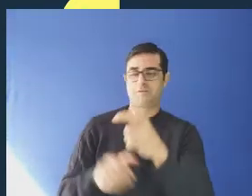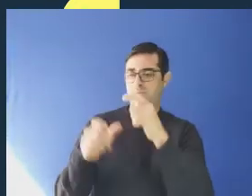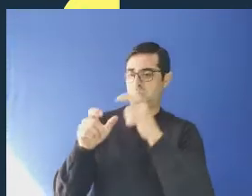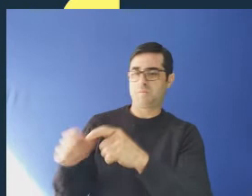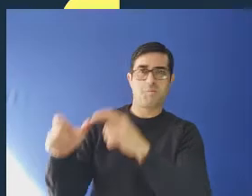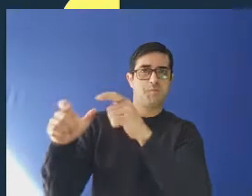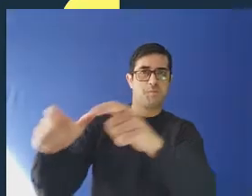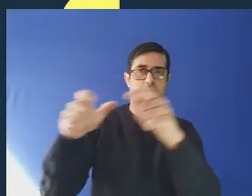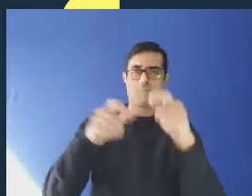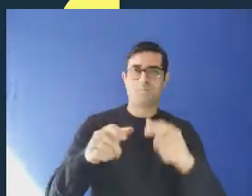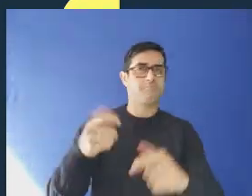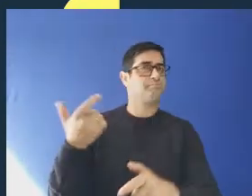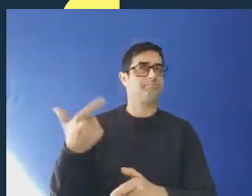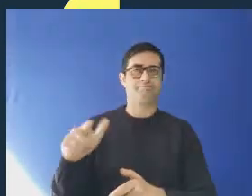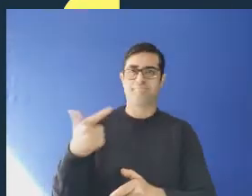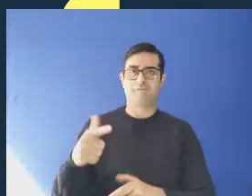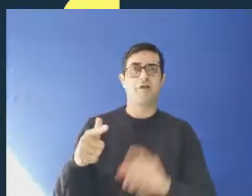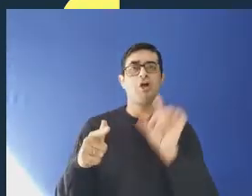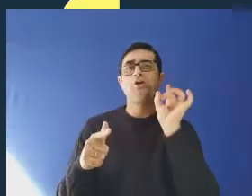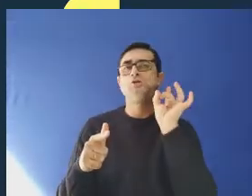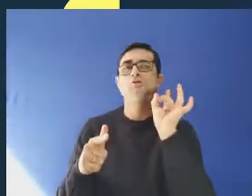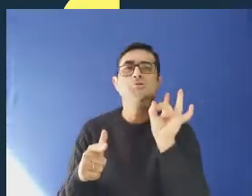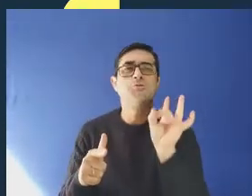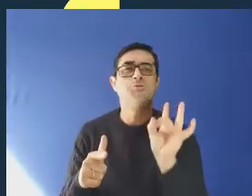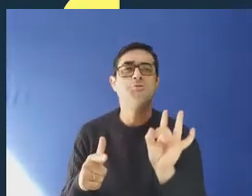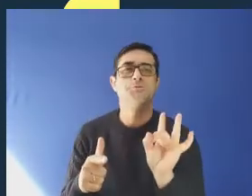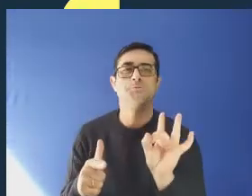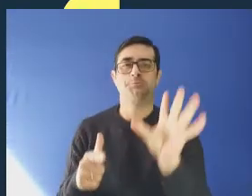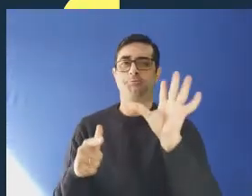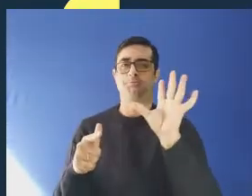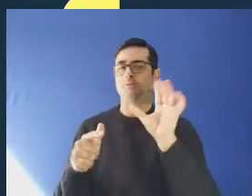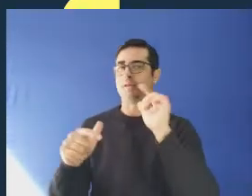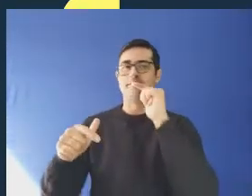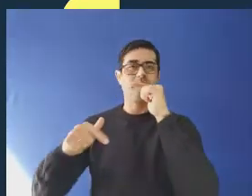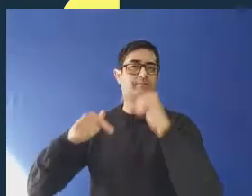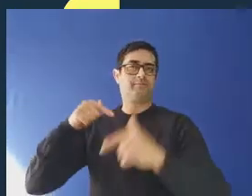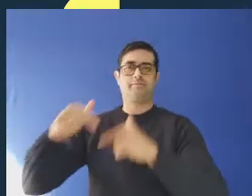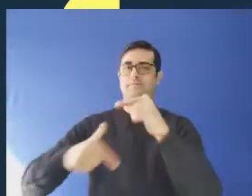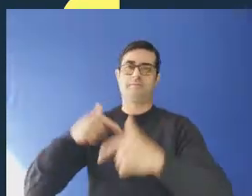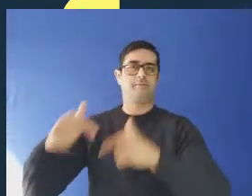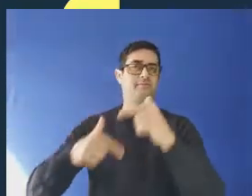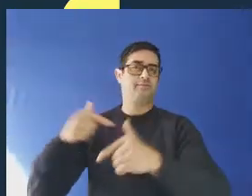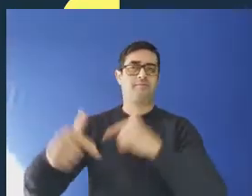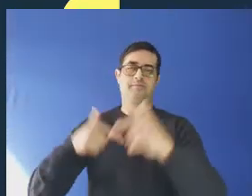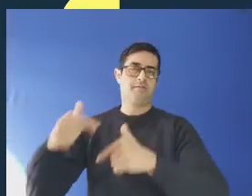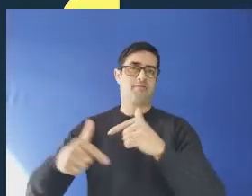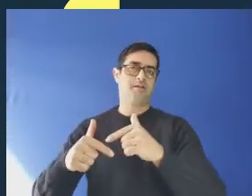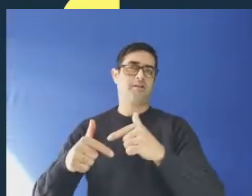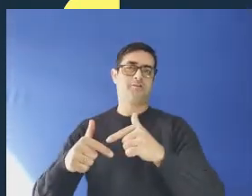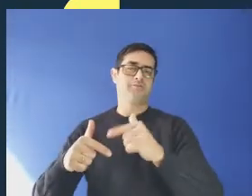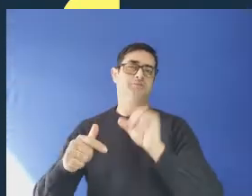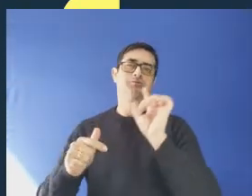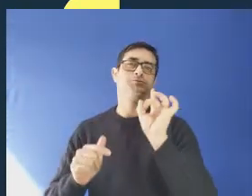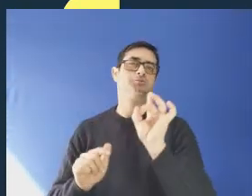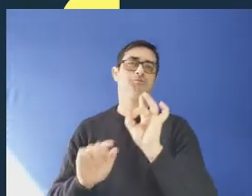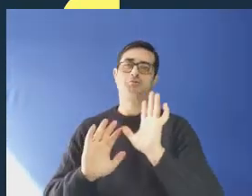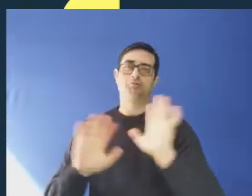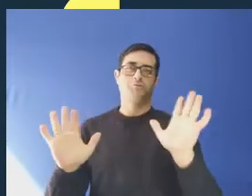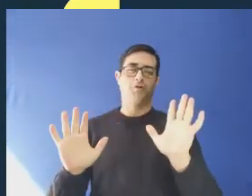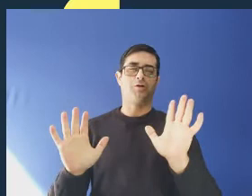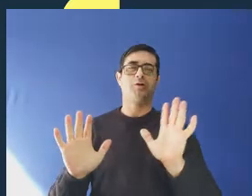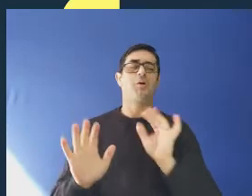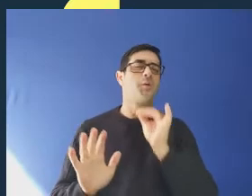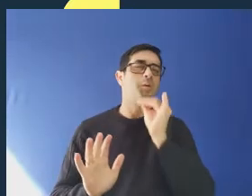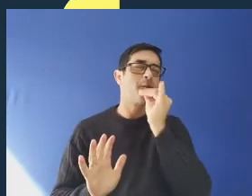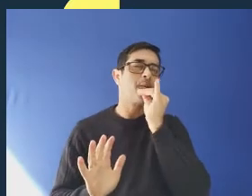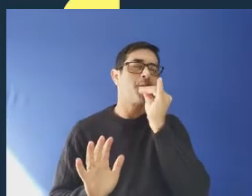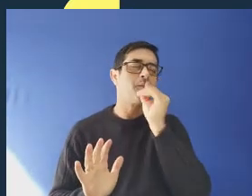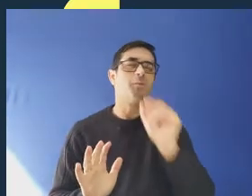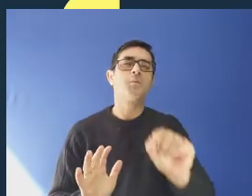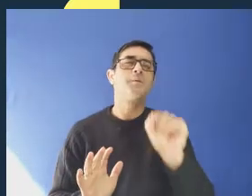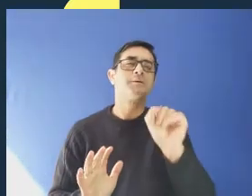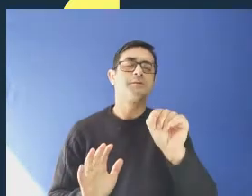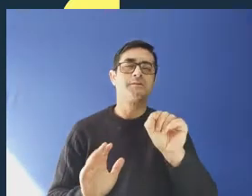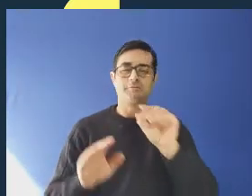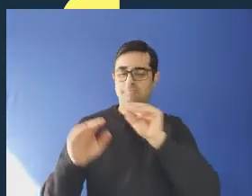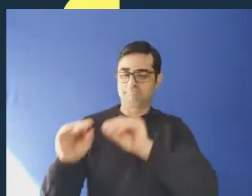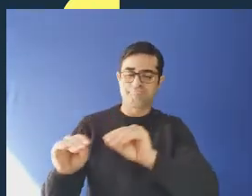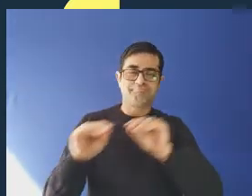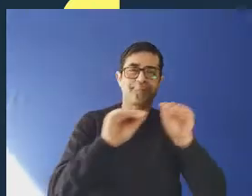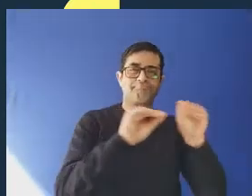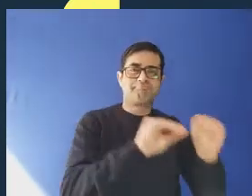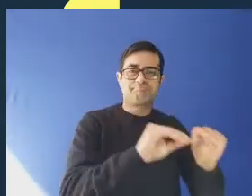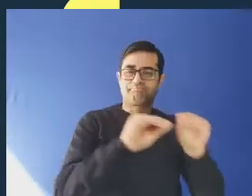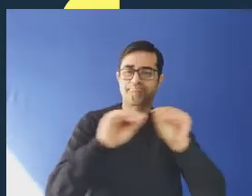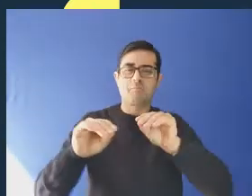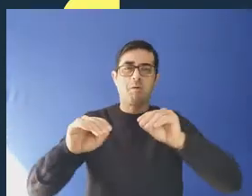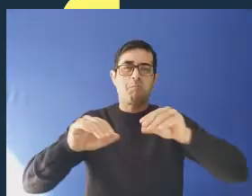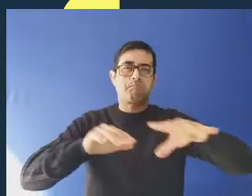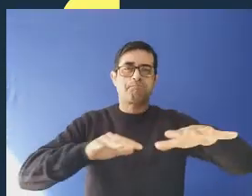massa e ela não ocupa lugar no espaço. Ela é simplesmente a habilidade de um corpo de realizar trabalho. Geralmente, realizar